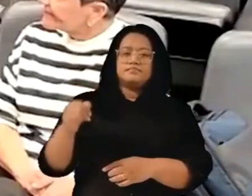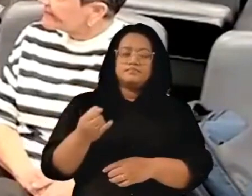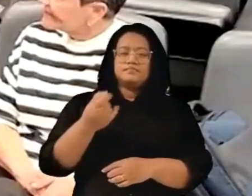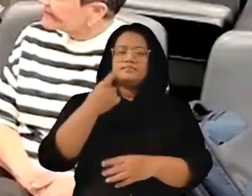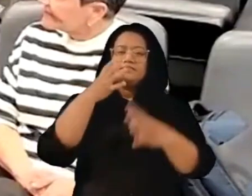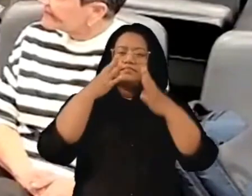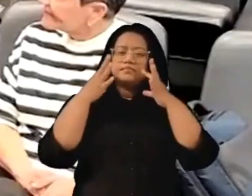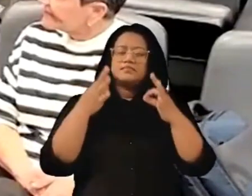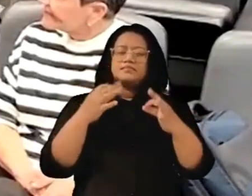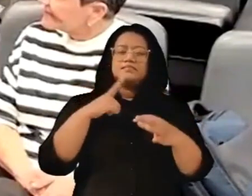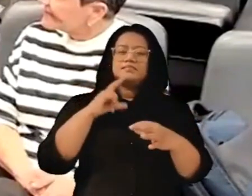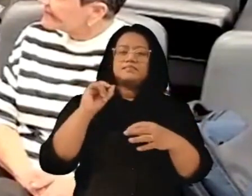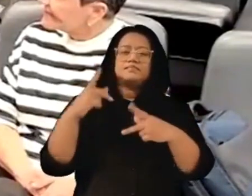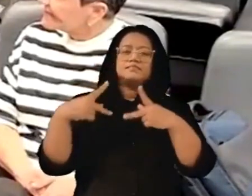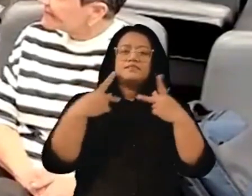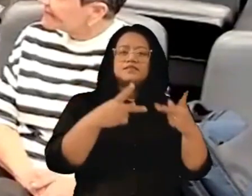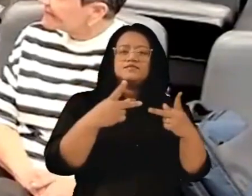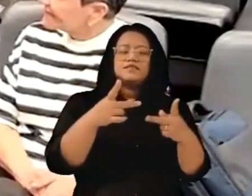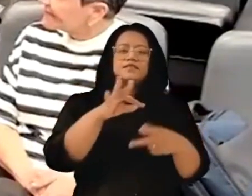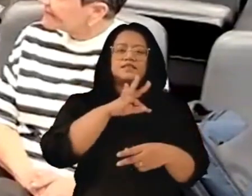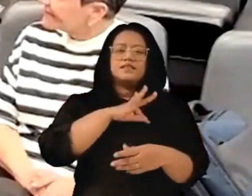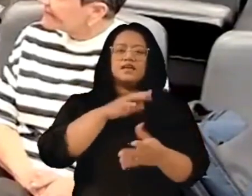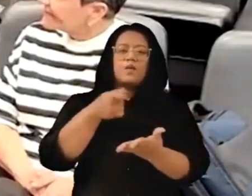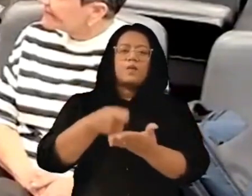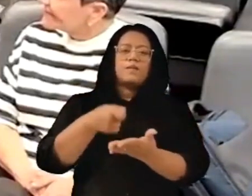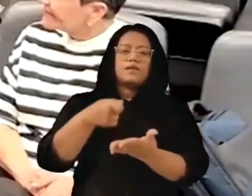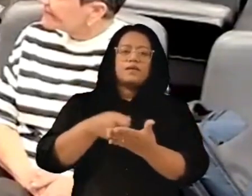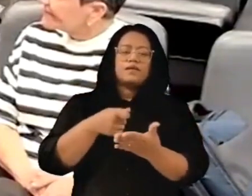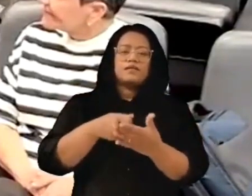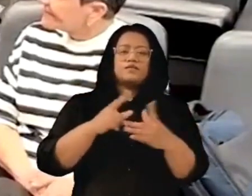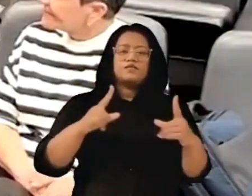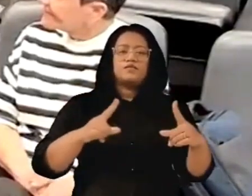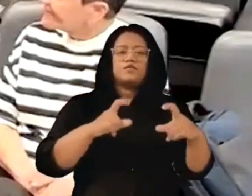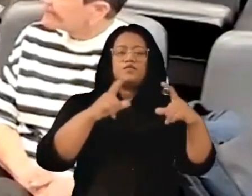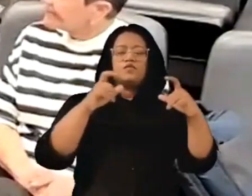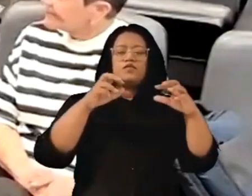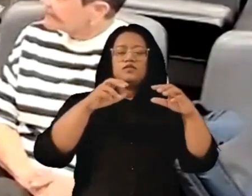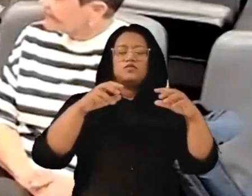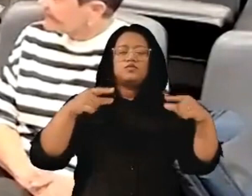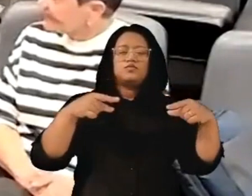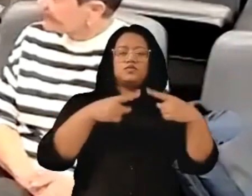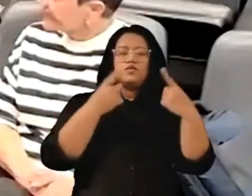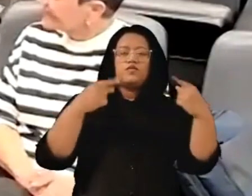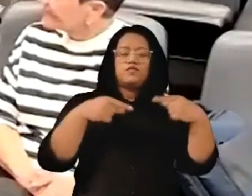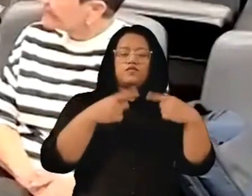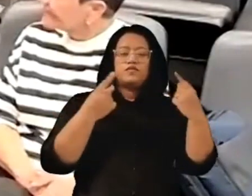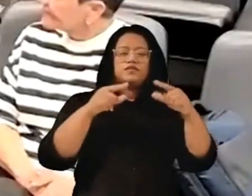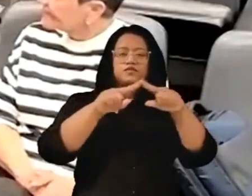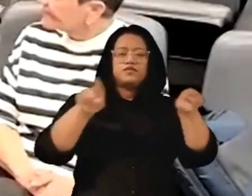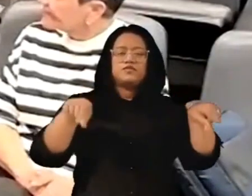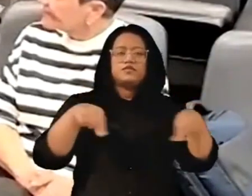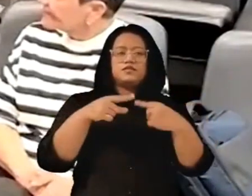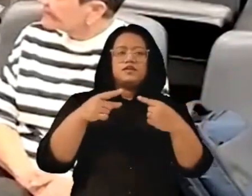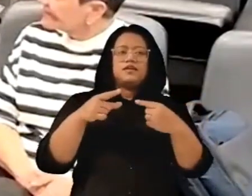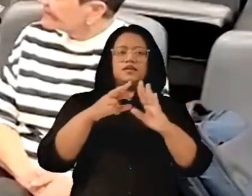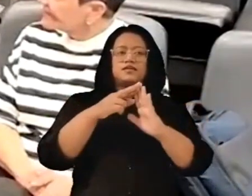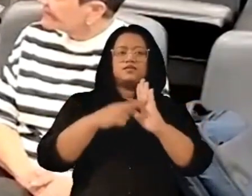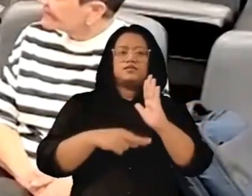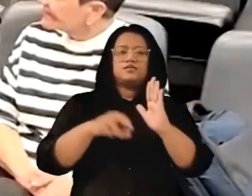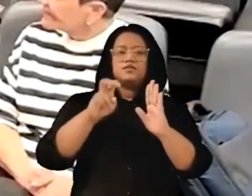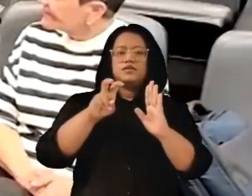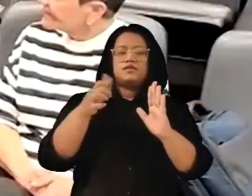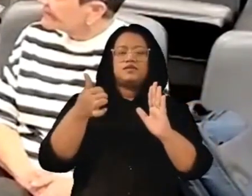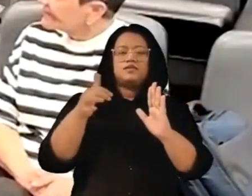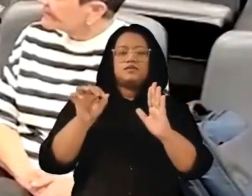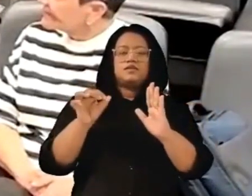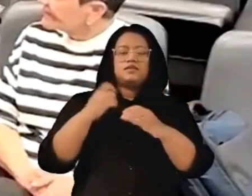a questão das visitas técnicas obrigatórias nos conflitos fundiários, né? Com a resolução 510 de